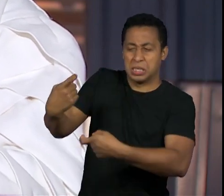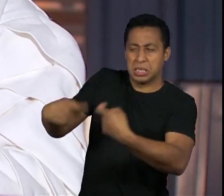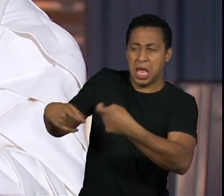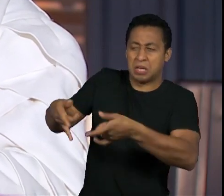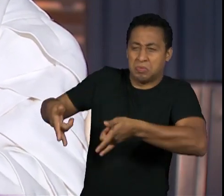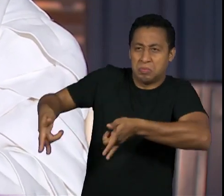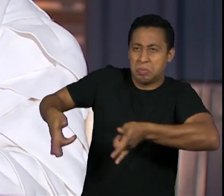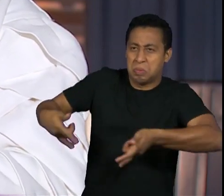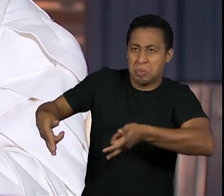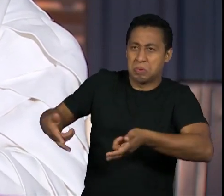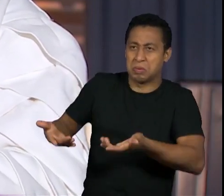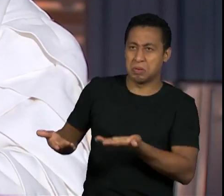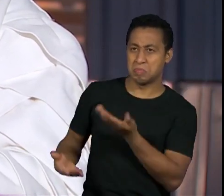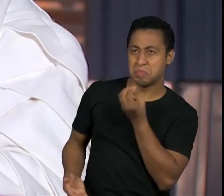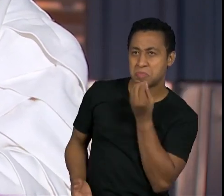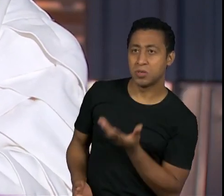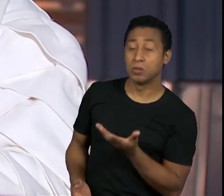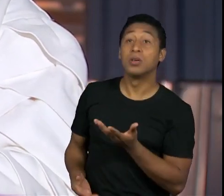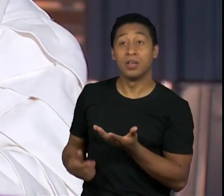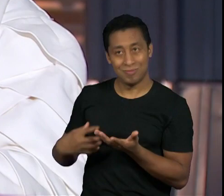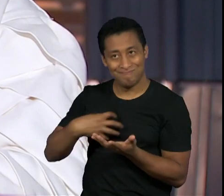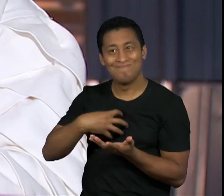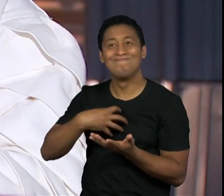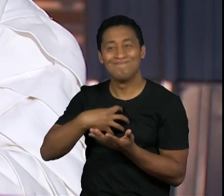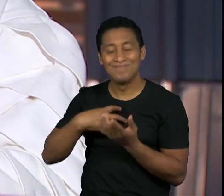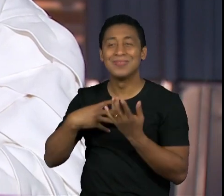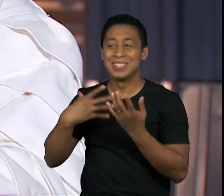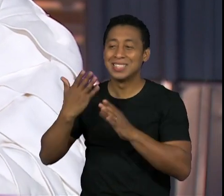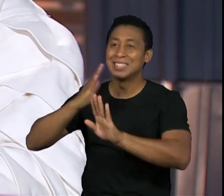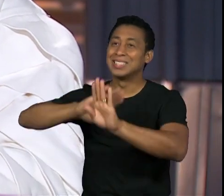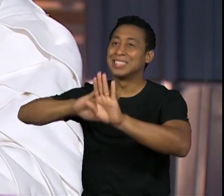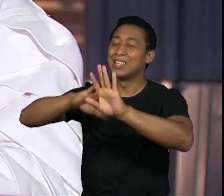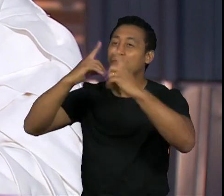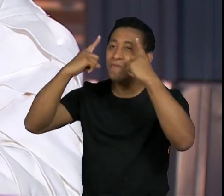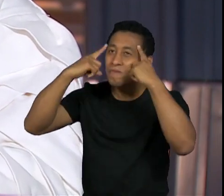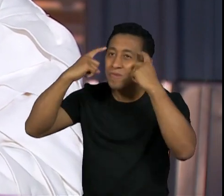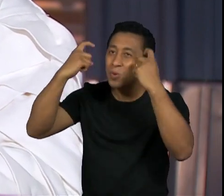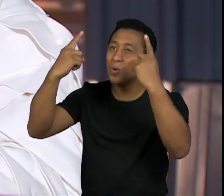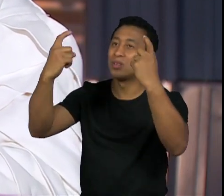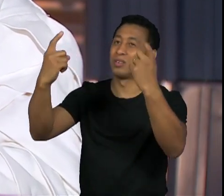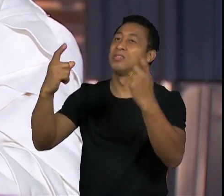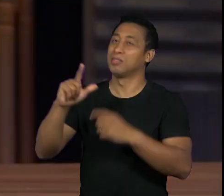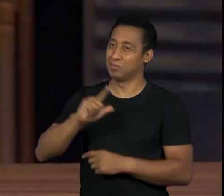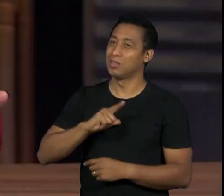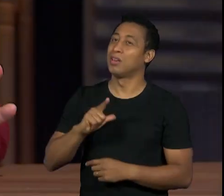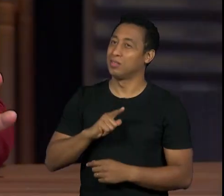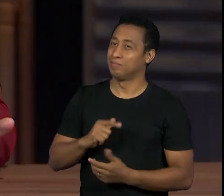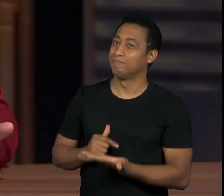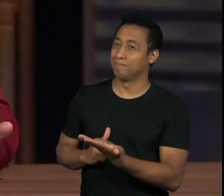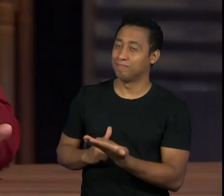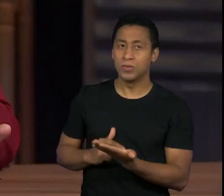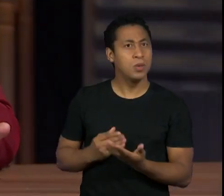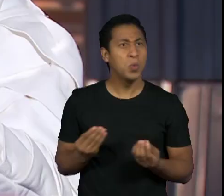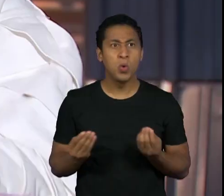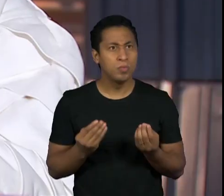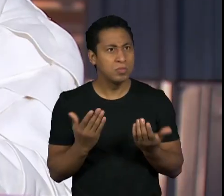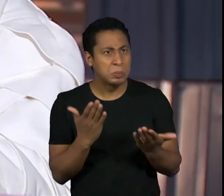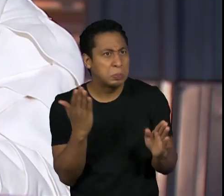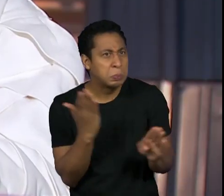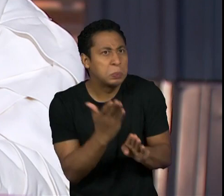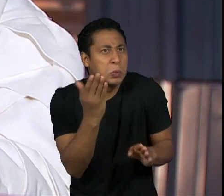posso colecionar experiências de violências diversas nesses trânsitos internacionais. Instantânea. Não,